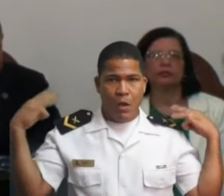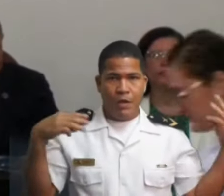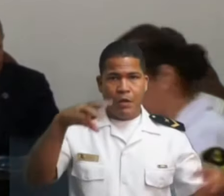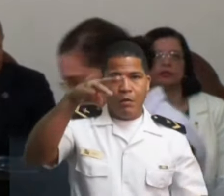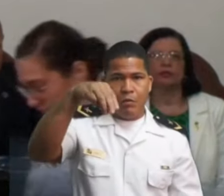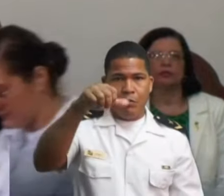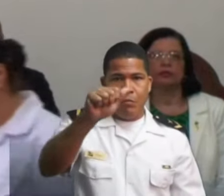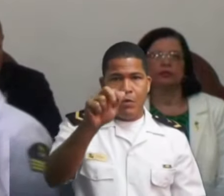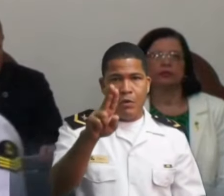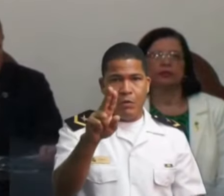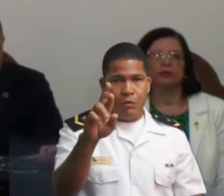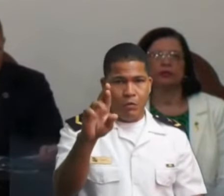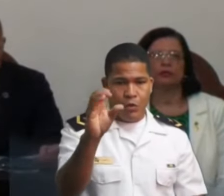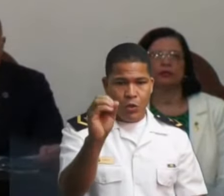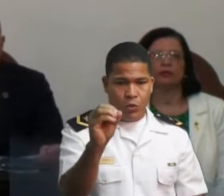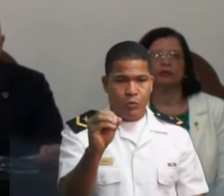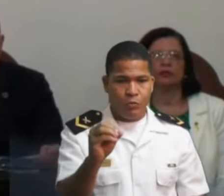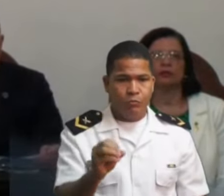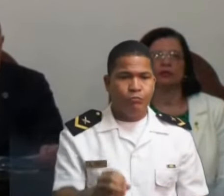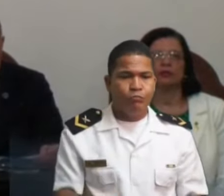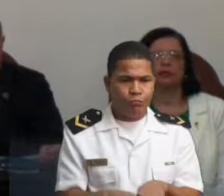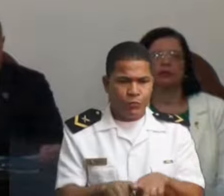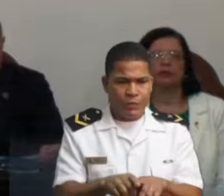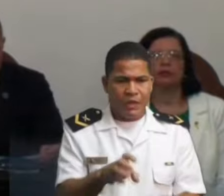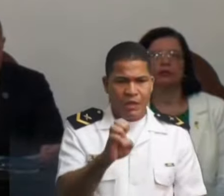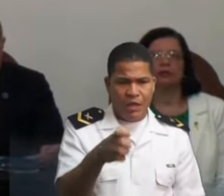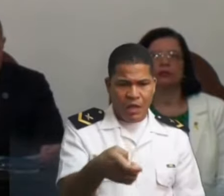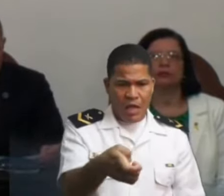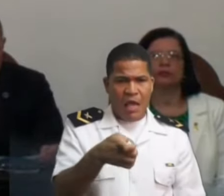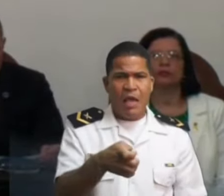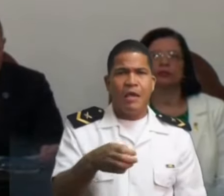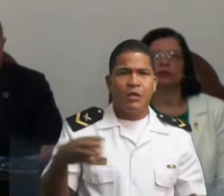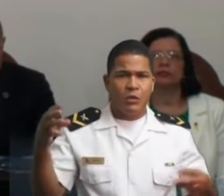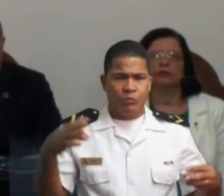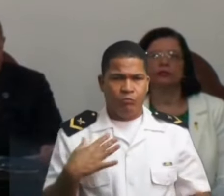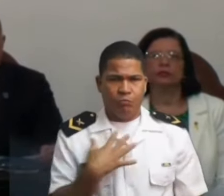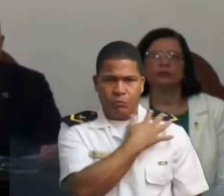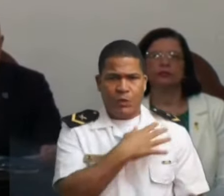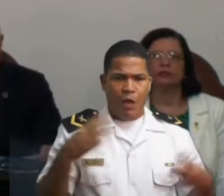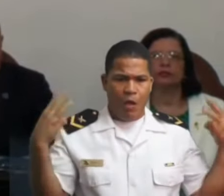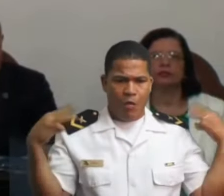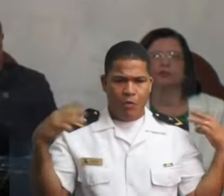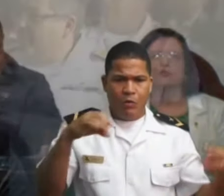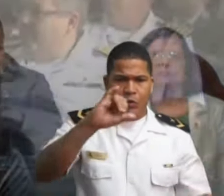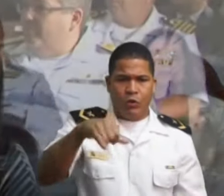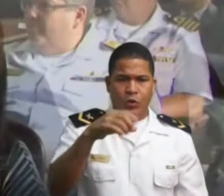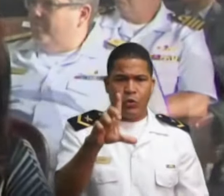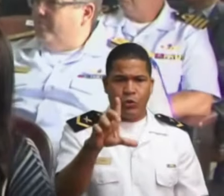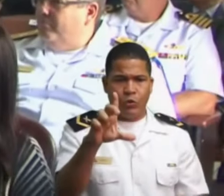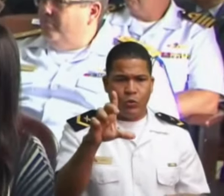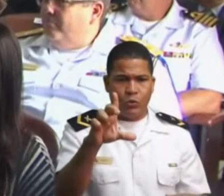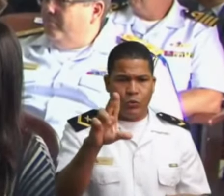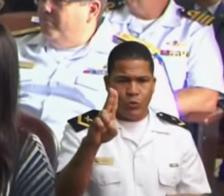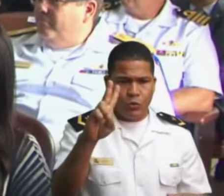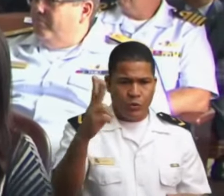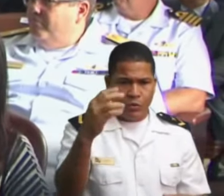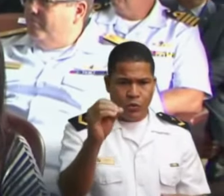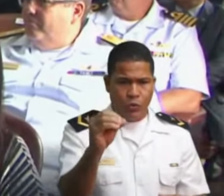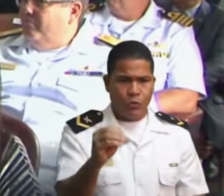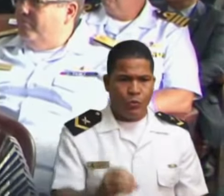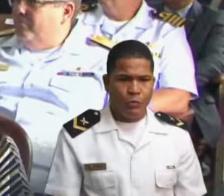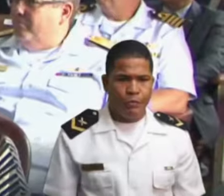Pereira; senhor ex-comandante da Marinha, Júlio Soares de Moura Neto;